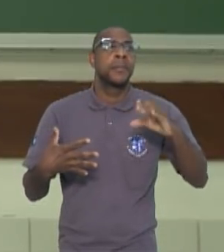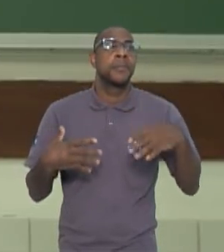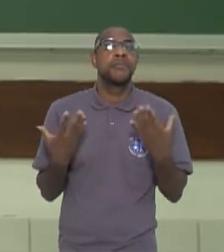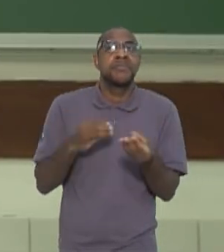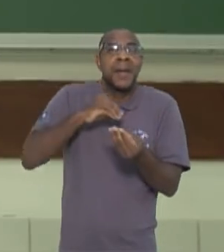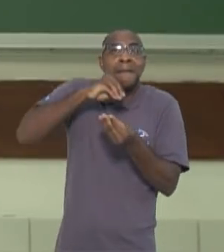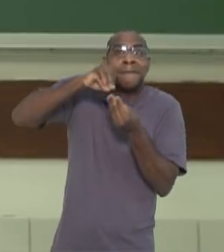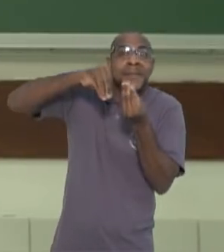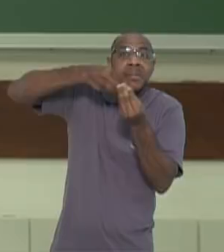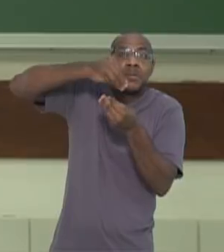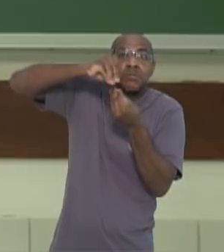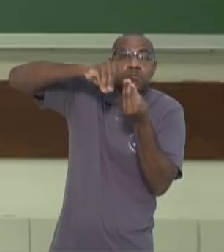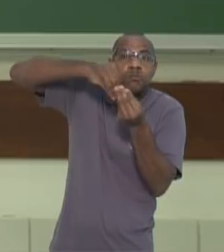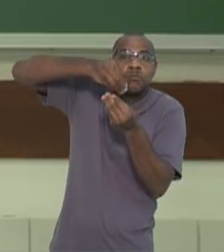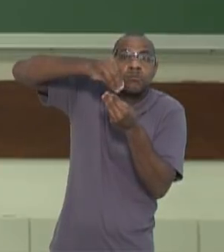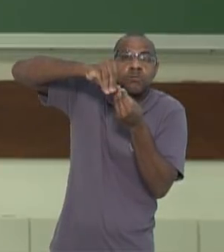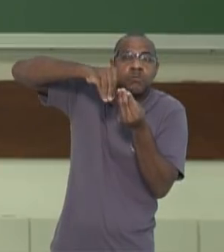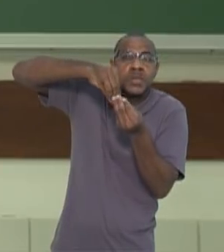misturar